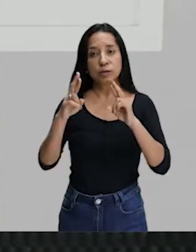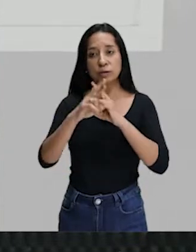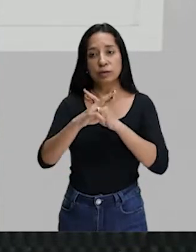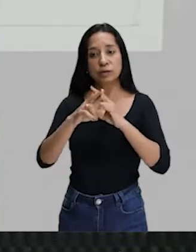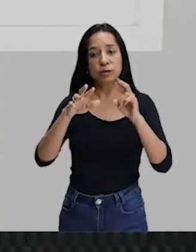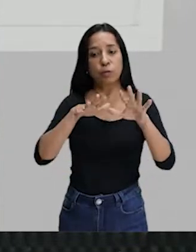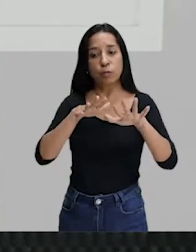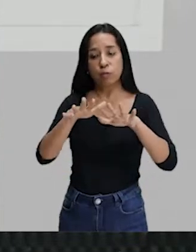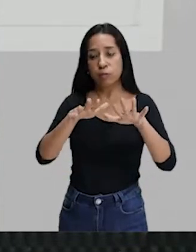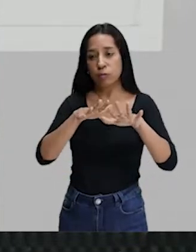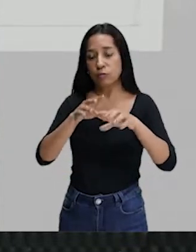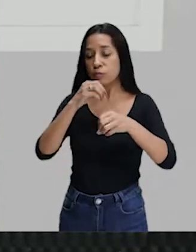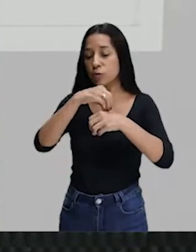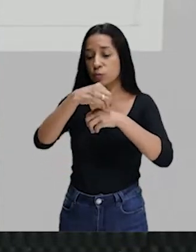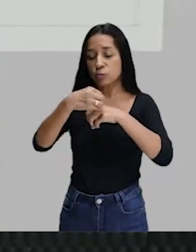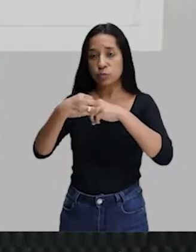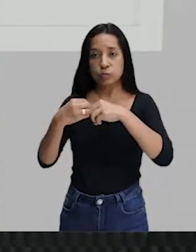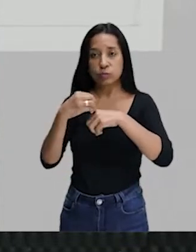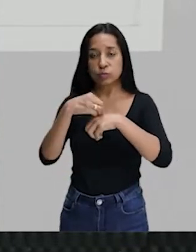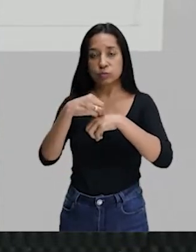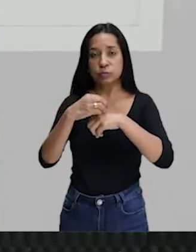agitação molecular.